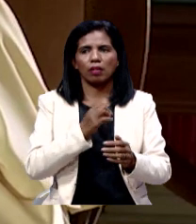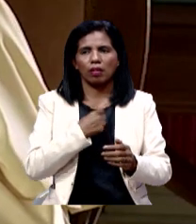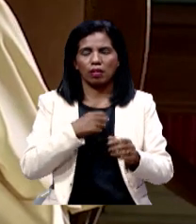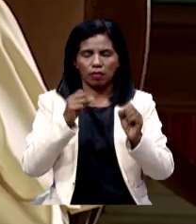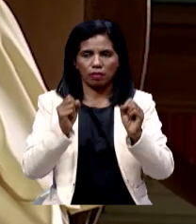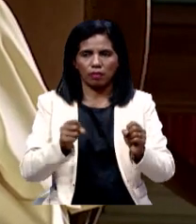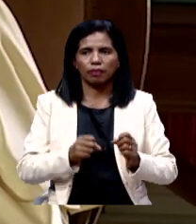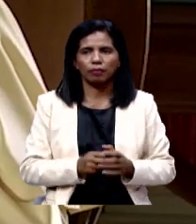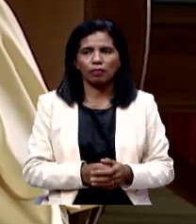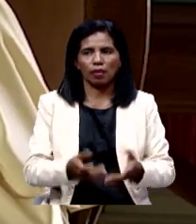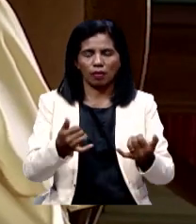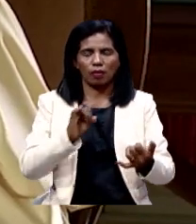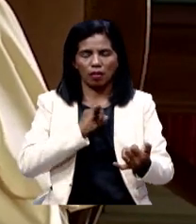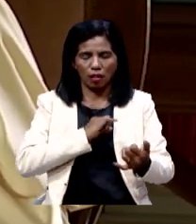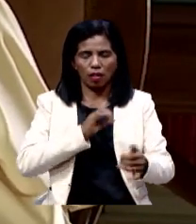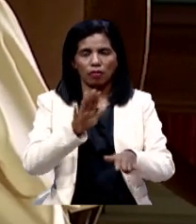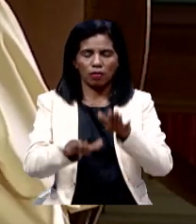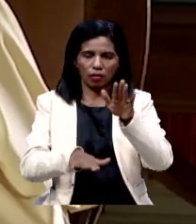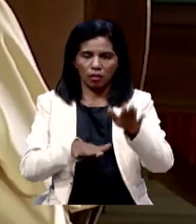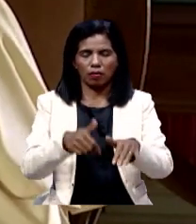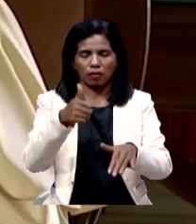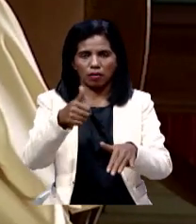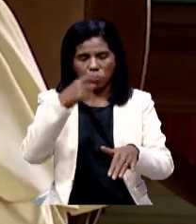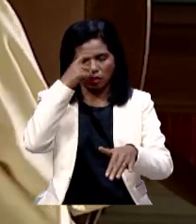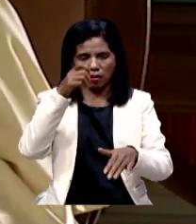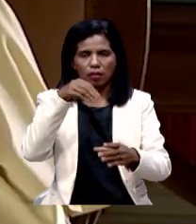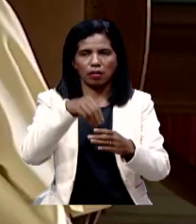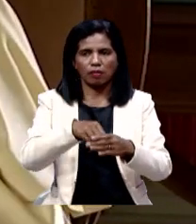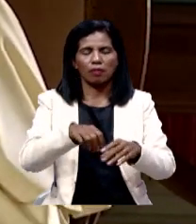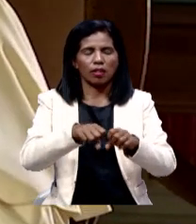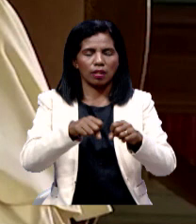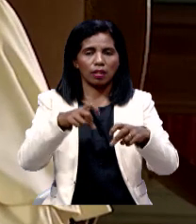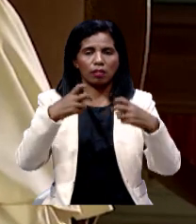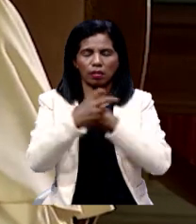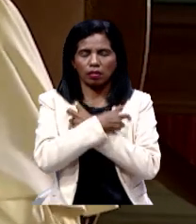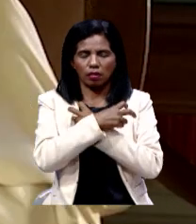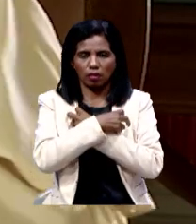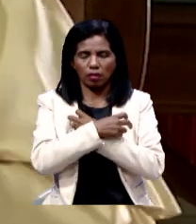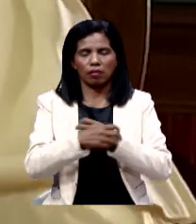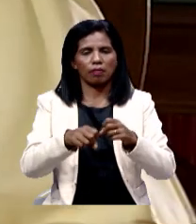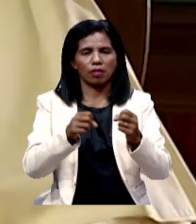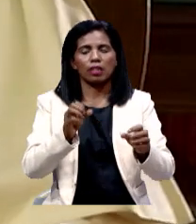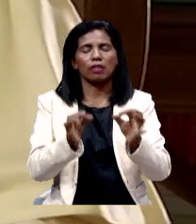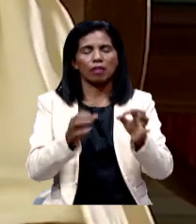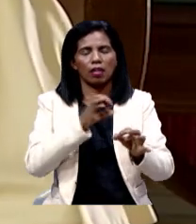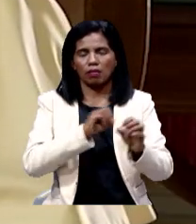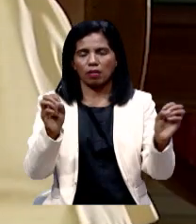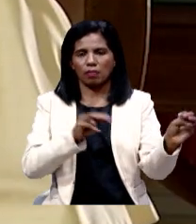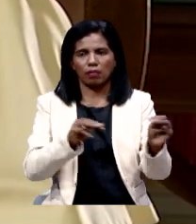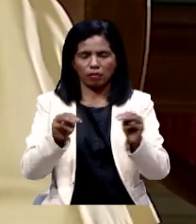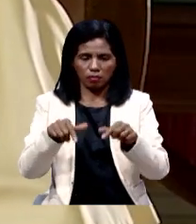magnética. No agora hahu bokan tamba ihe perigo bela lakon ruin se hau la bokan. Idane dia kona.